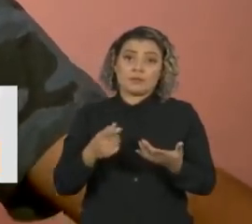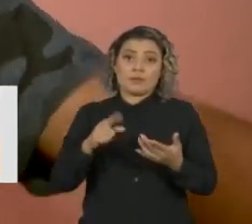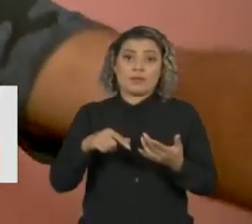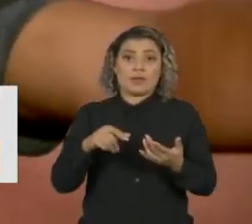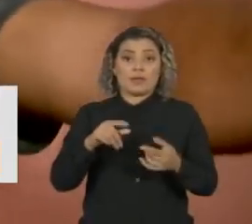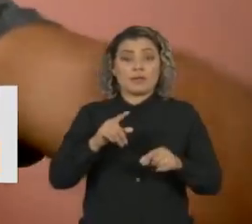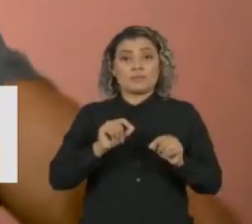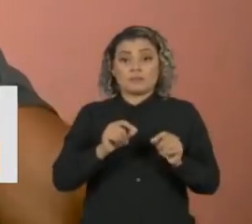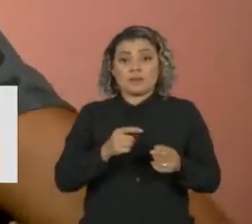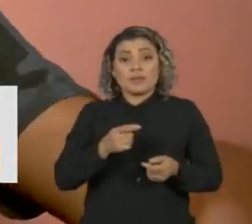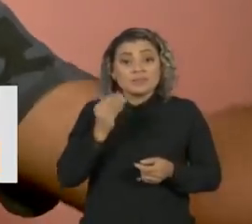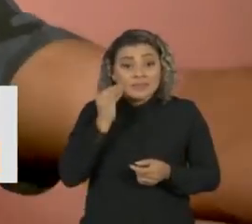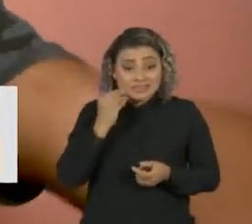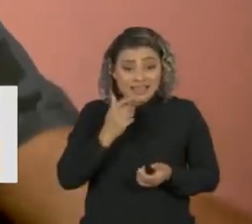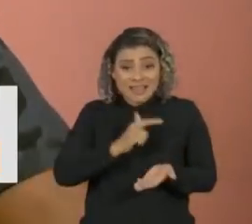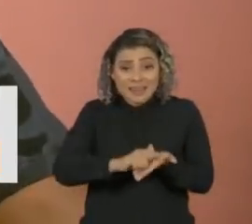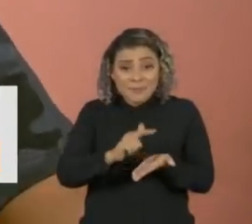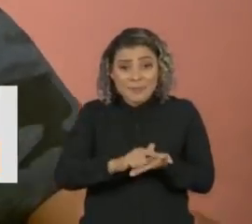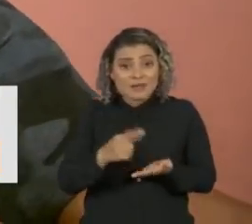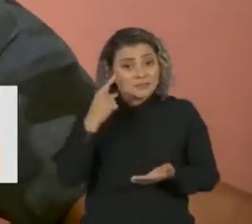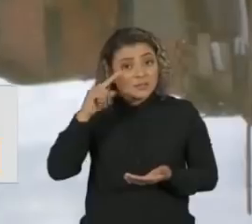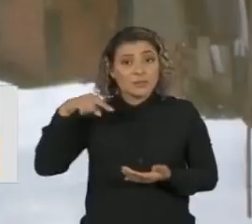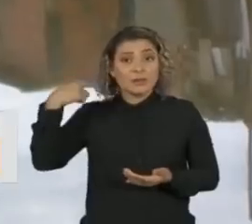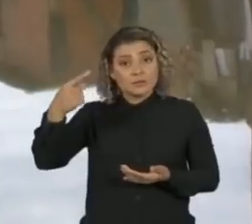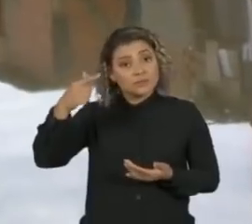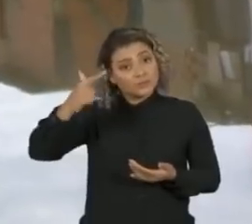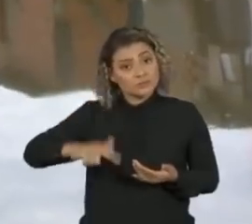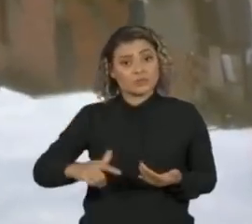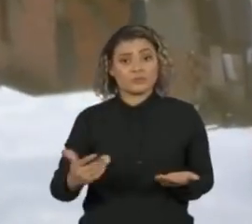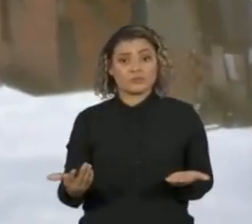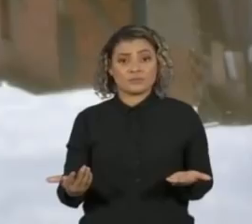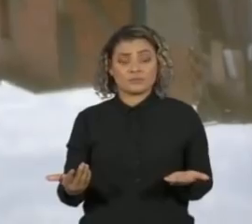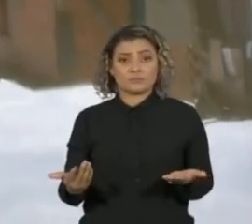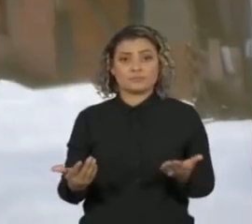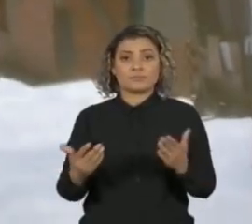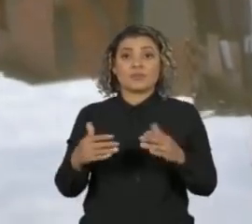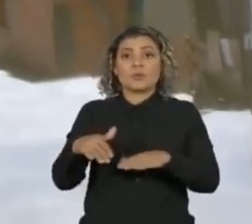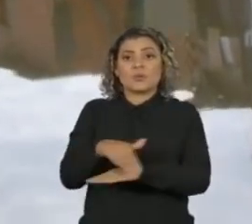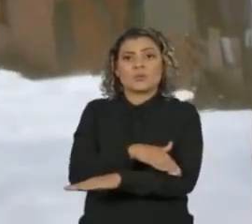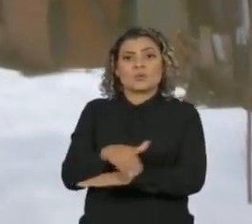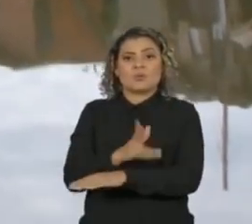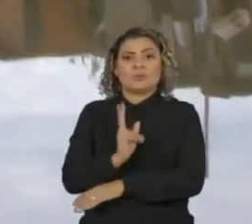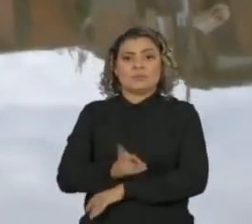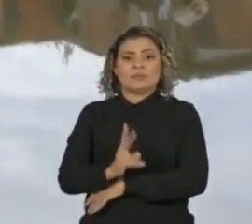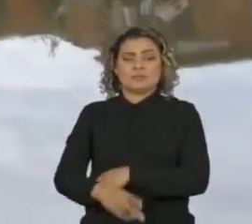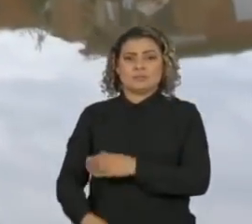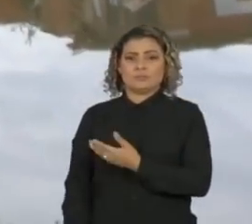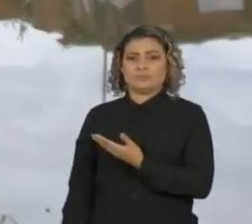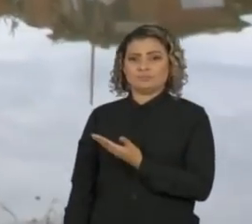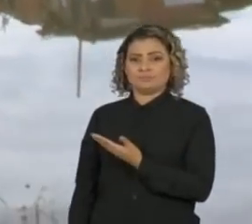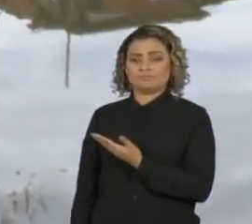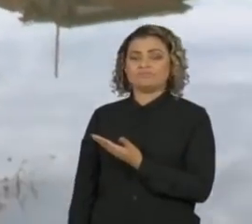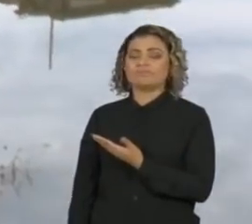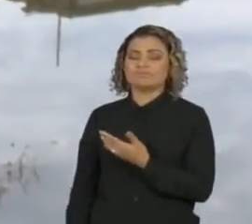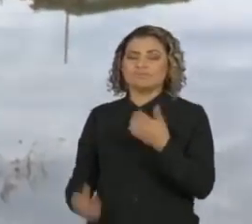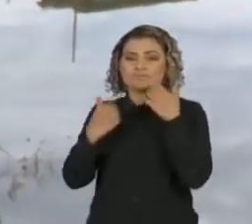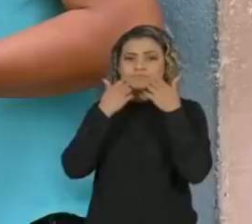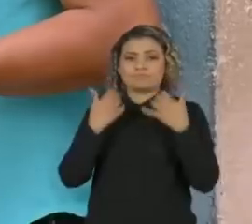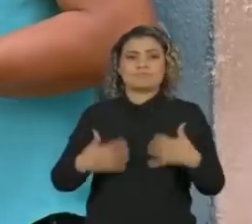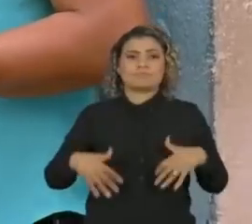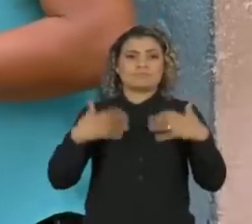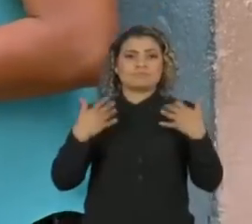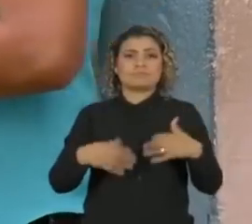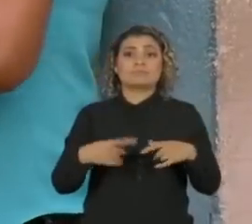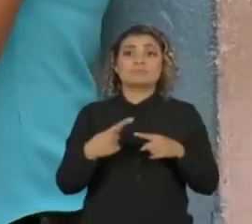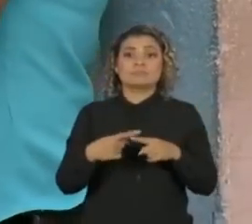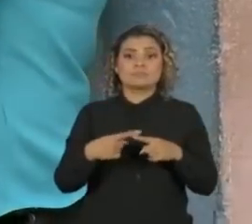limpeza. Porque se eu for lavar agora, de semana que vem vai estar cheio de novo. Enildes mora na mesma rua alagada, mas o desespero dela é maior. Ela